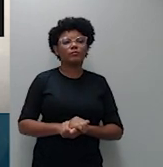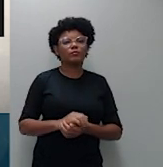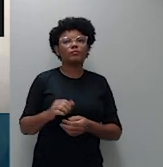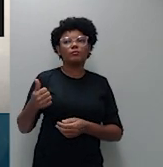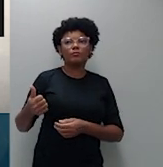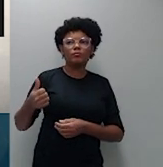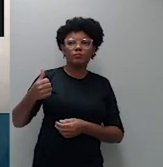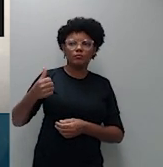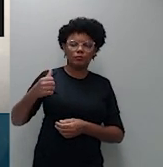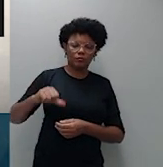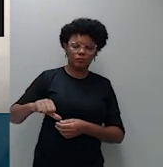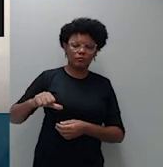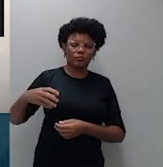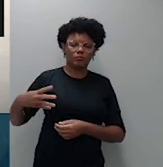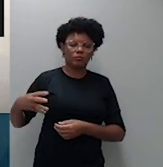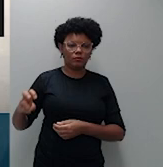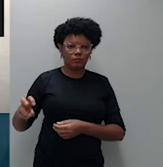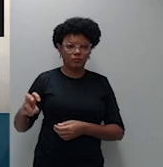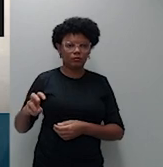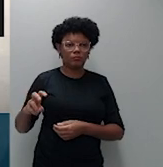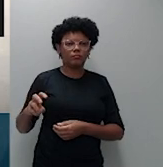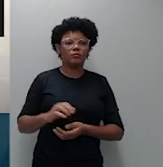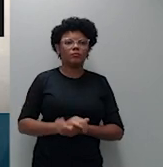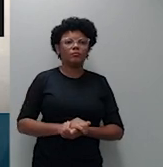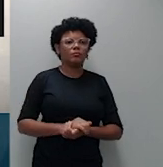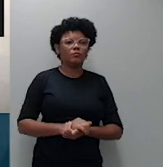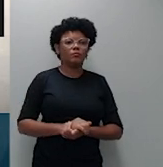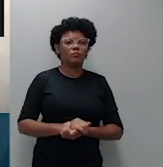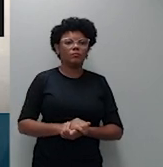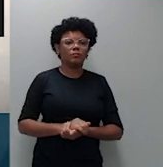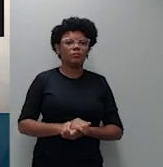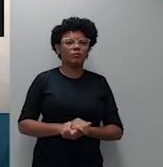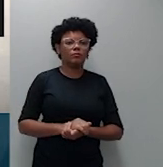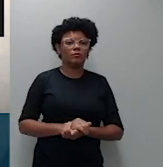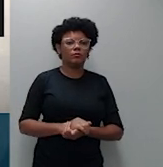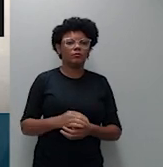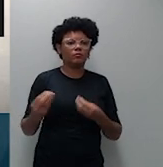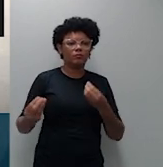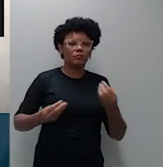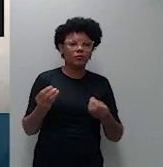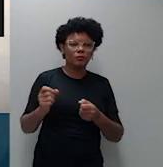945 também o da NS como fazer